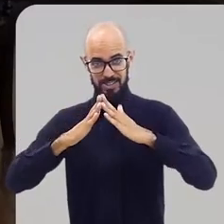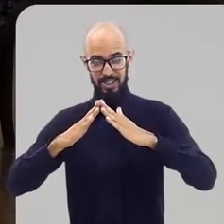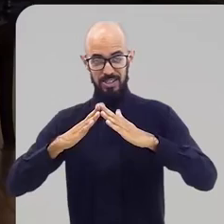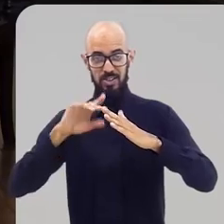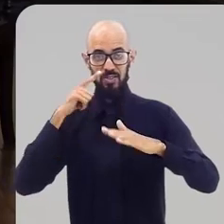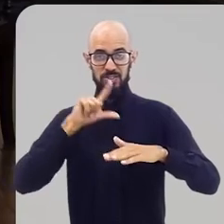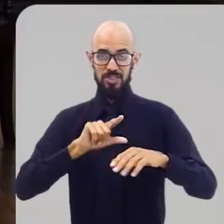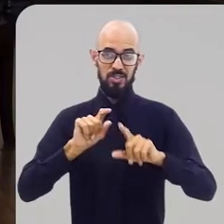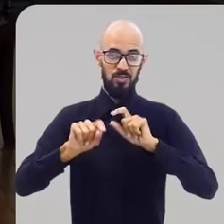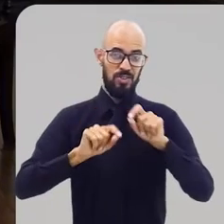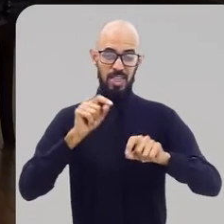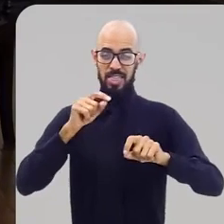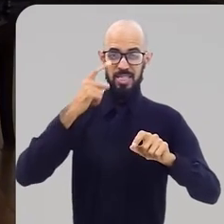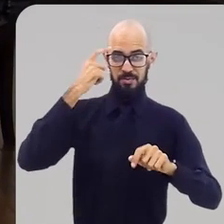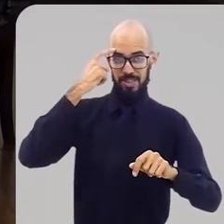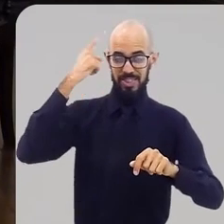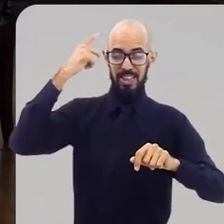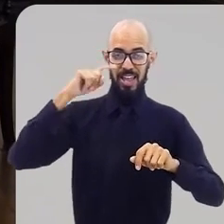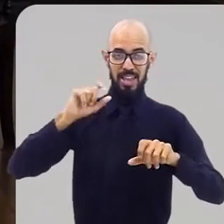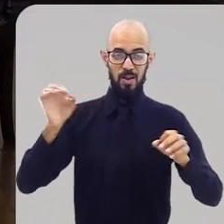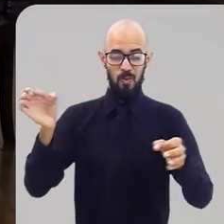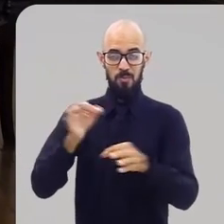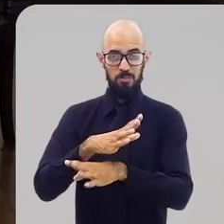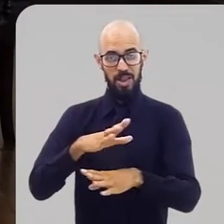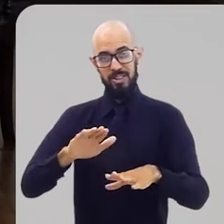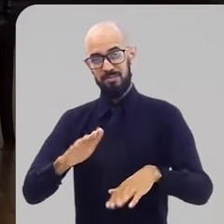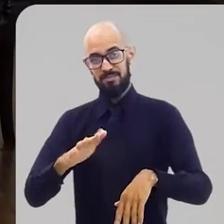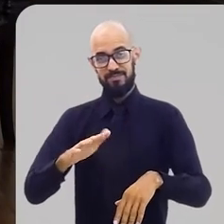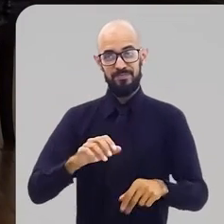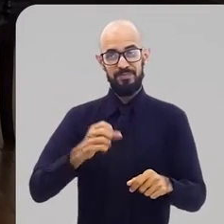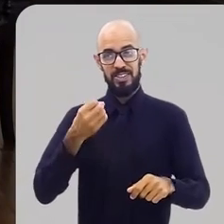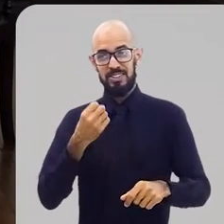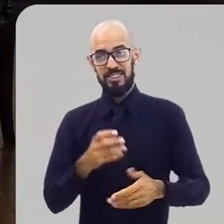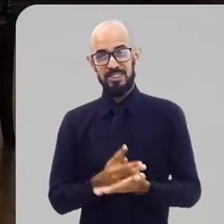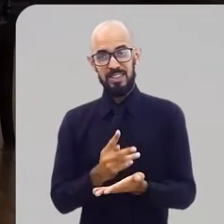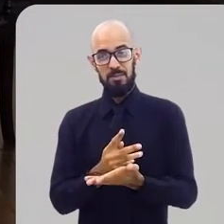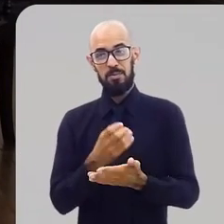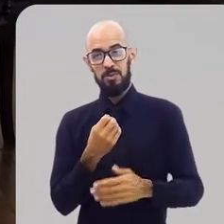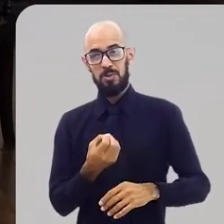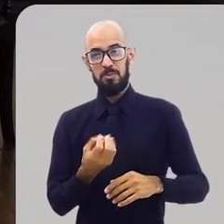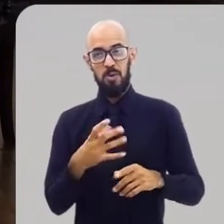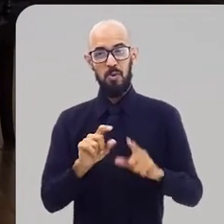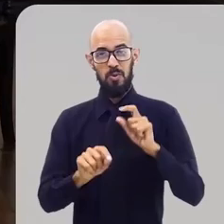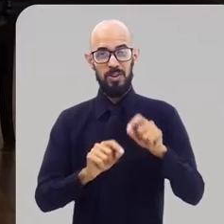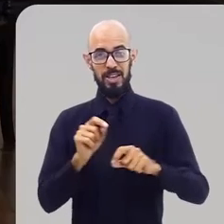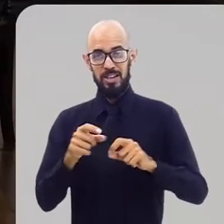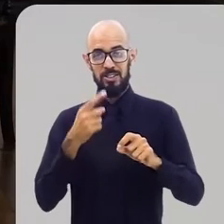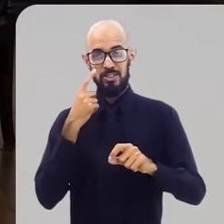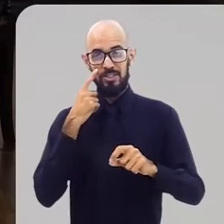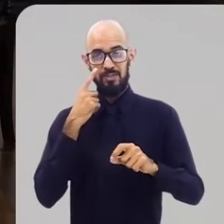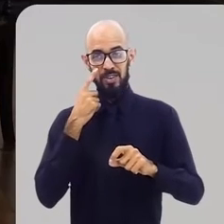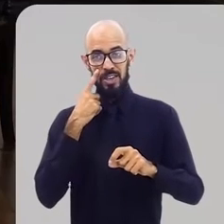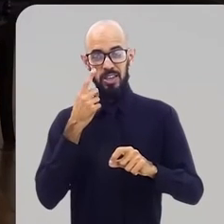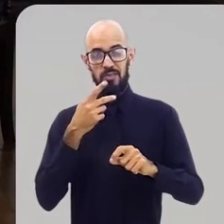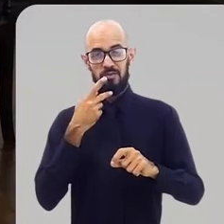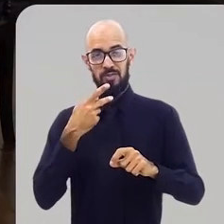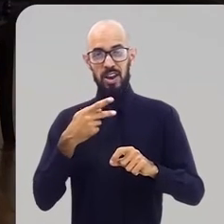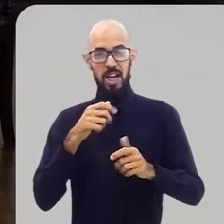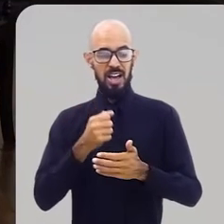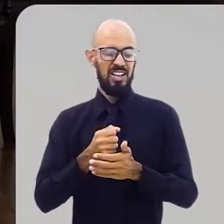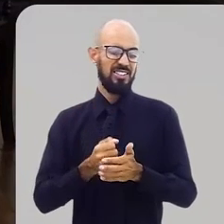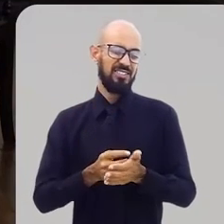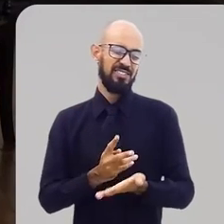teve uma uma ideia mais completa que é sempre bom a gente insistir